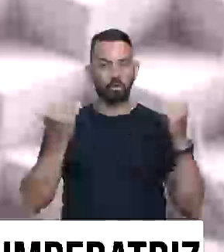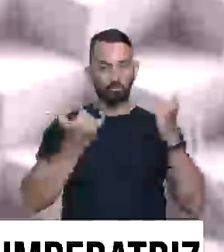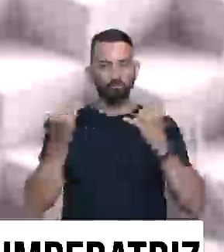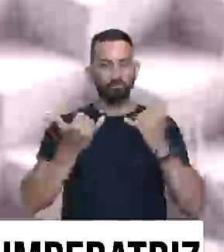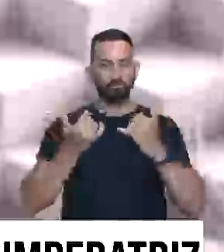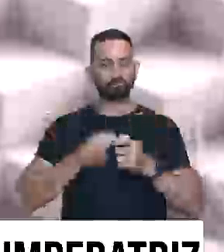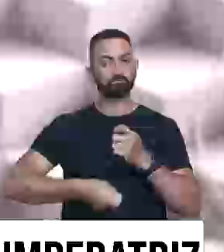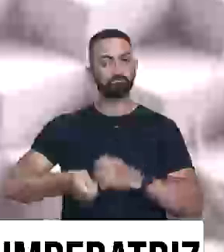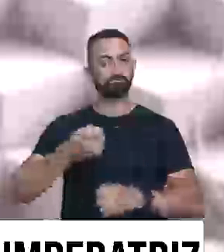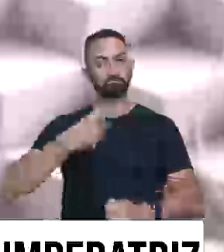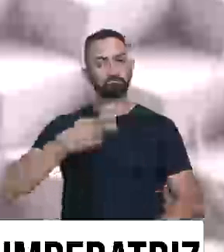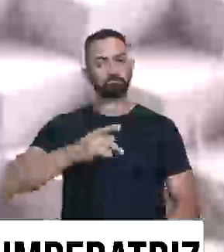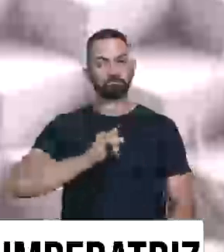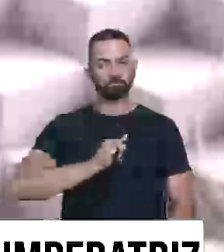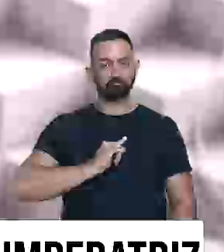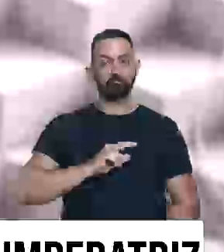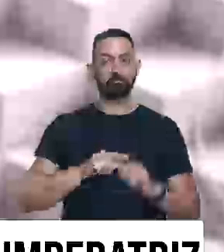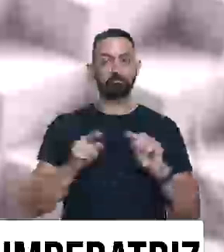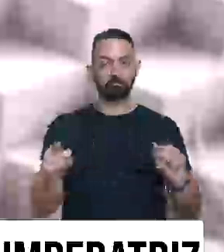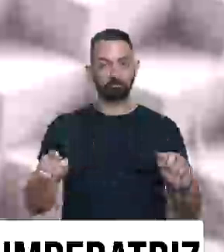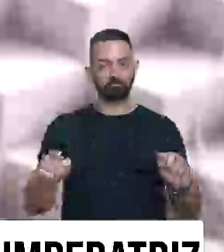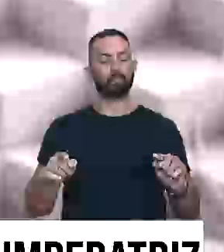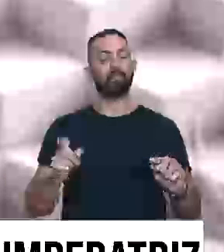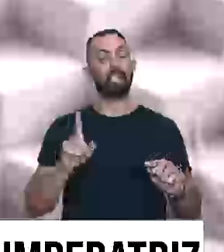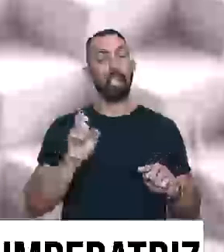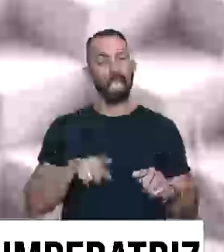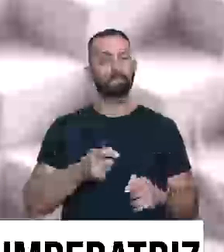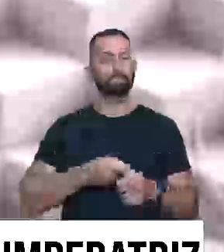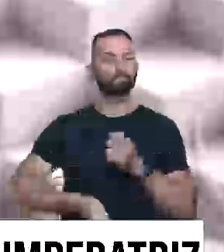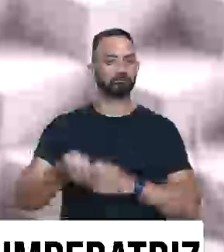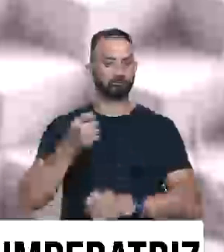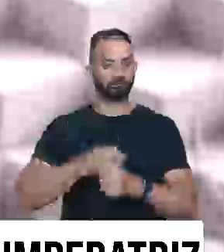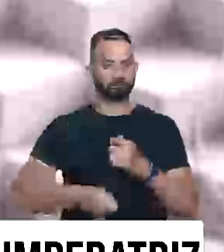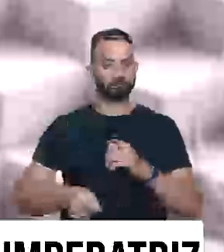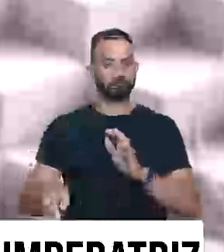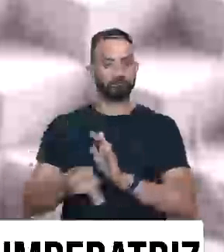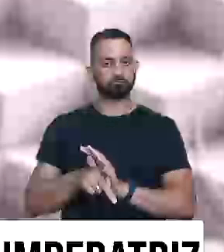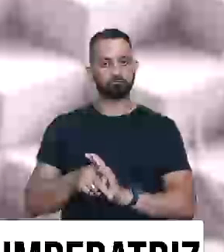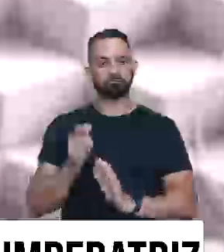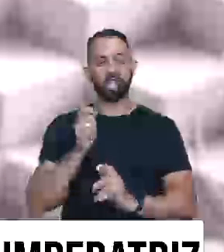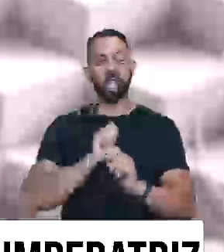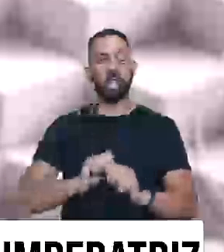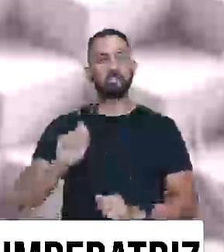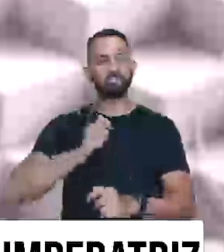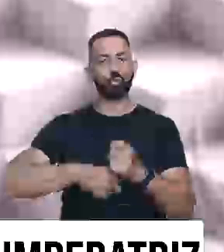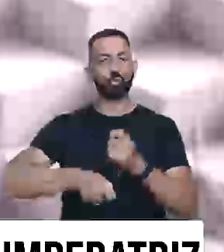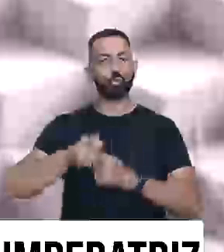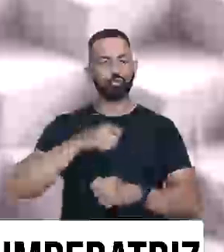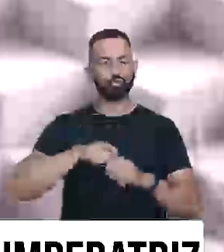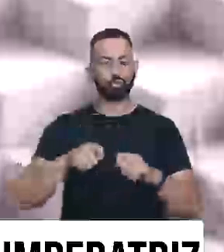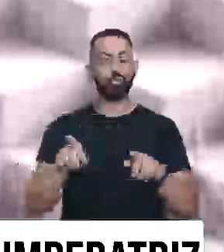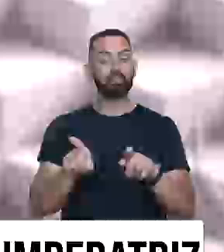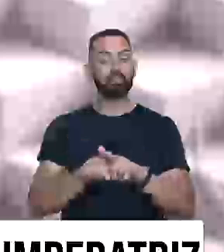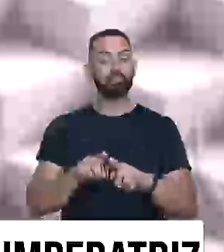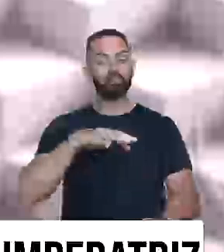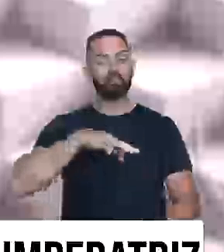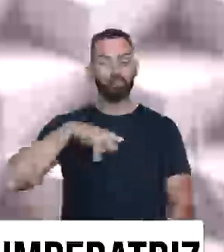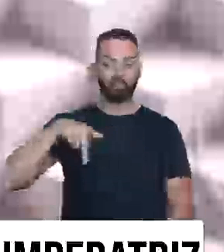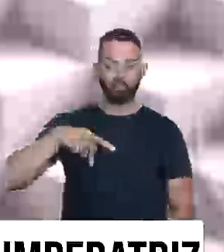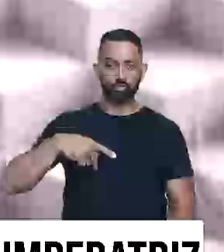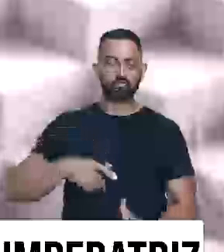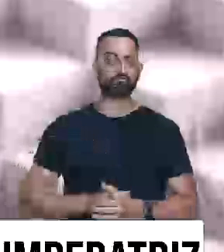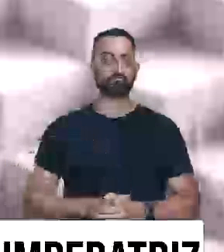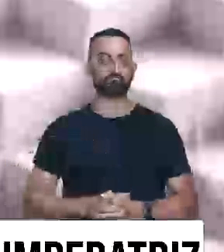outras informações sobre a operação aqui na cidade, mas é uma operação de iniciativa da Associação Comercial aqui de Imperatriz, juntamente